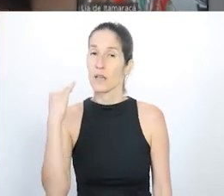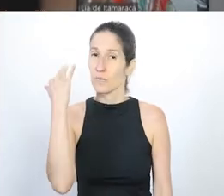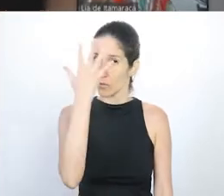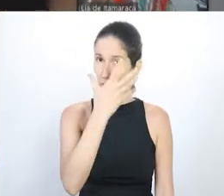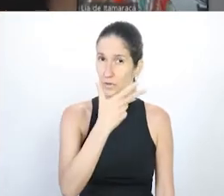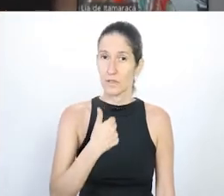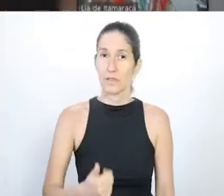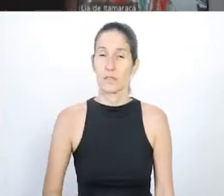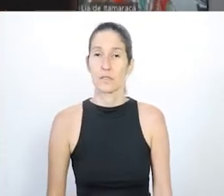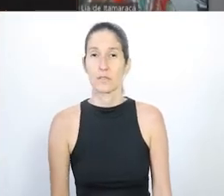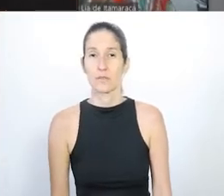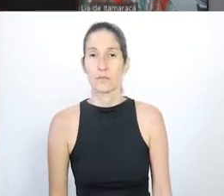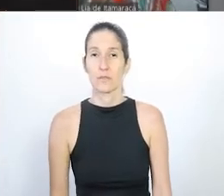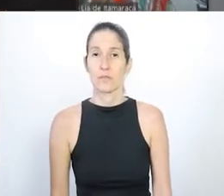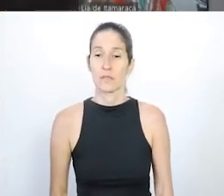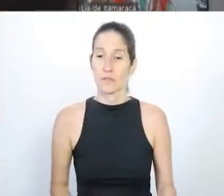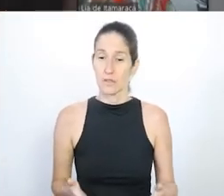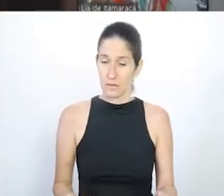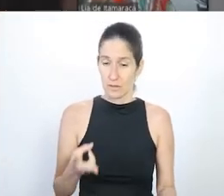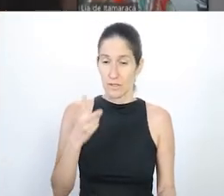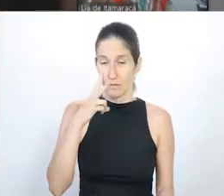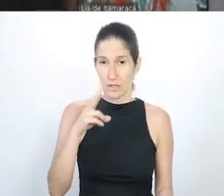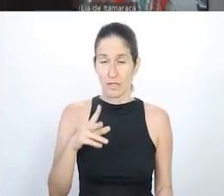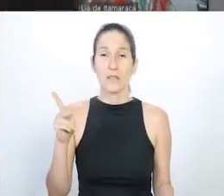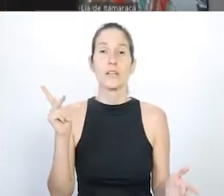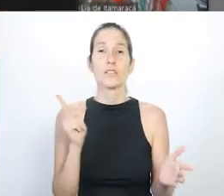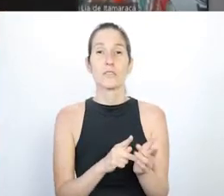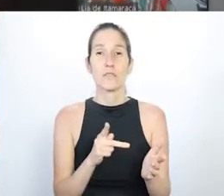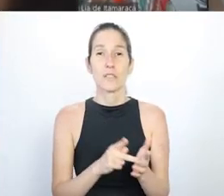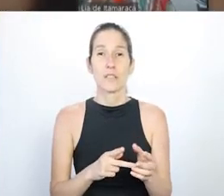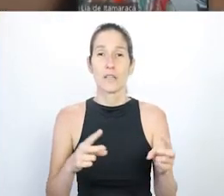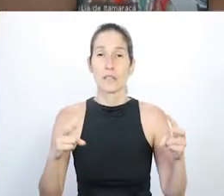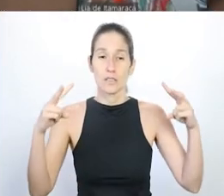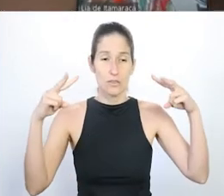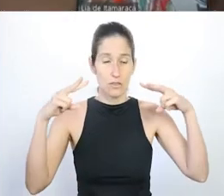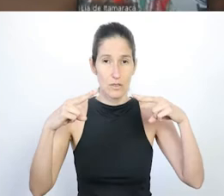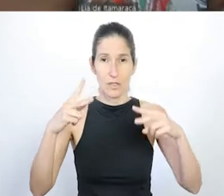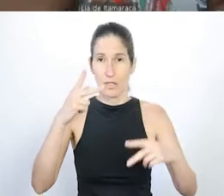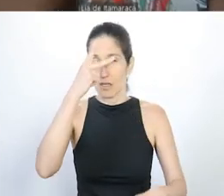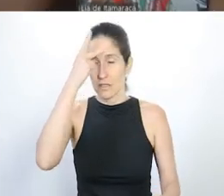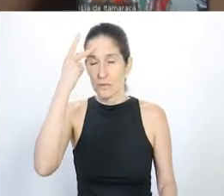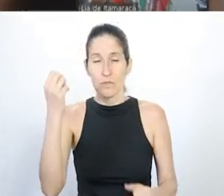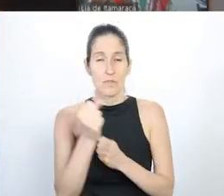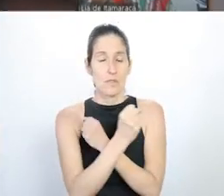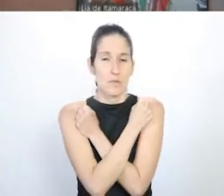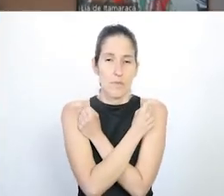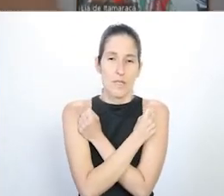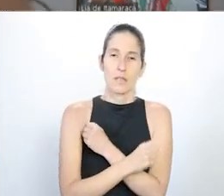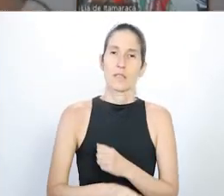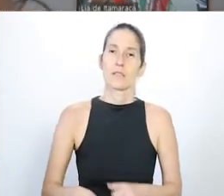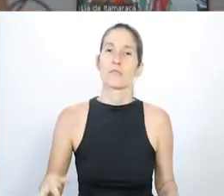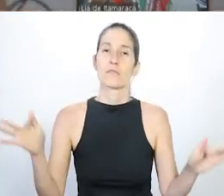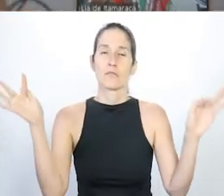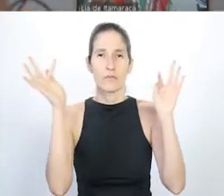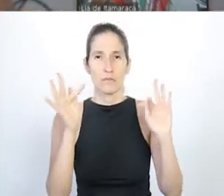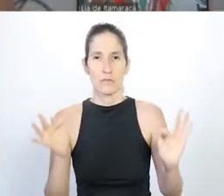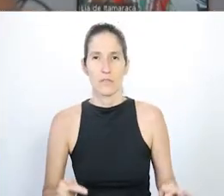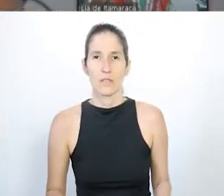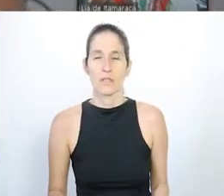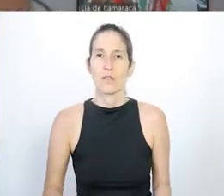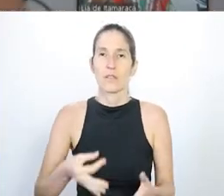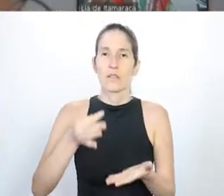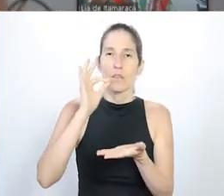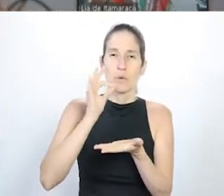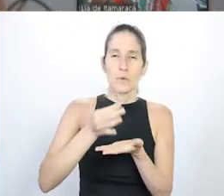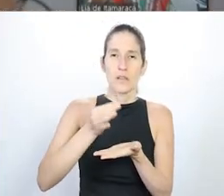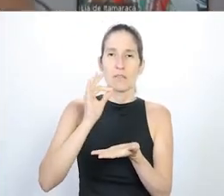é olho no olho, todo mundo se tromba, todo mundo se abraça, e você toma um café com o seu Assis, aí depois você vira e dança um